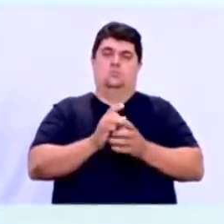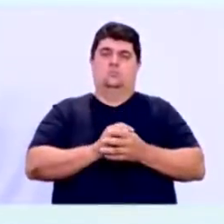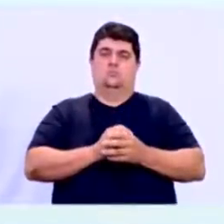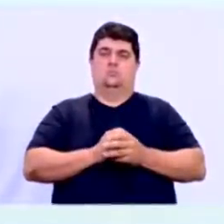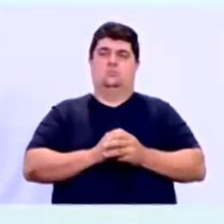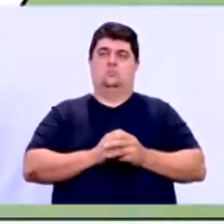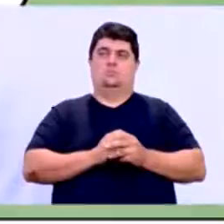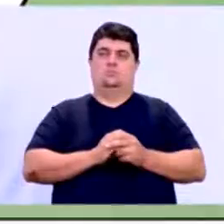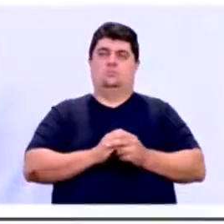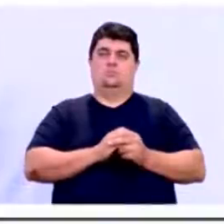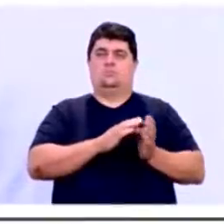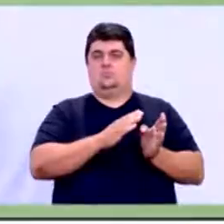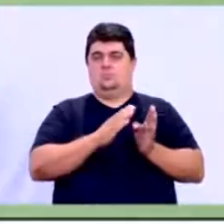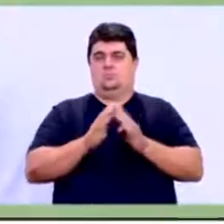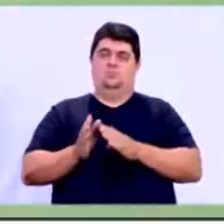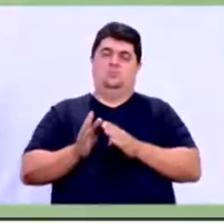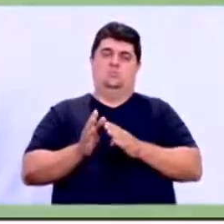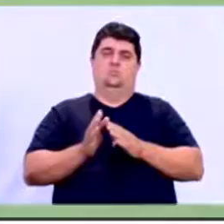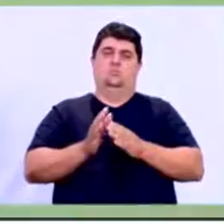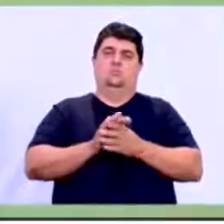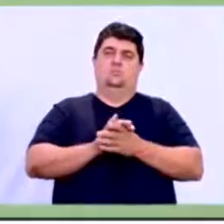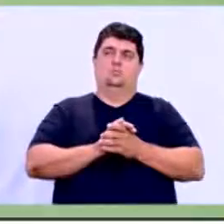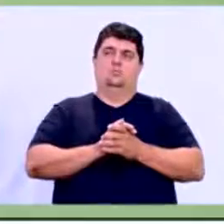Então, continuando aqui,